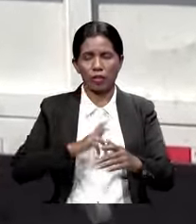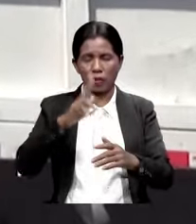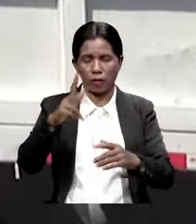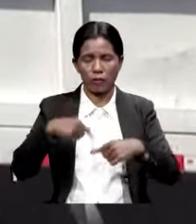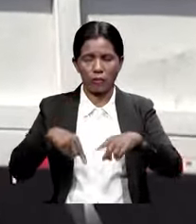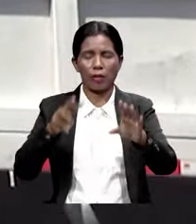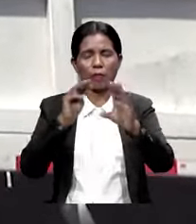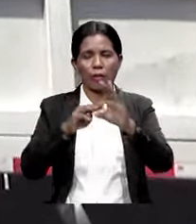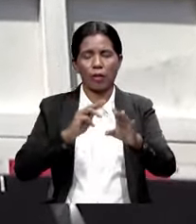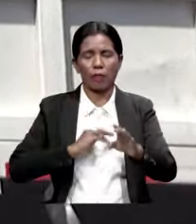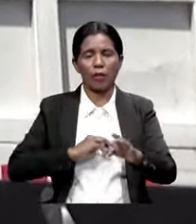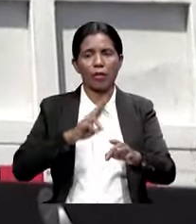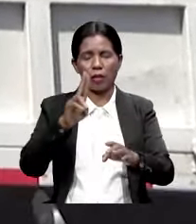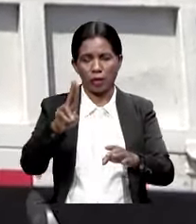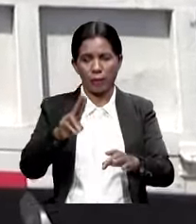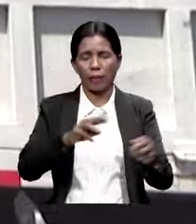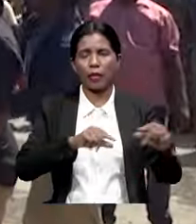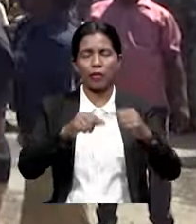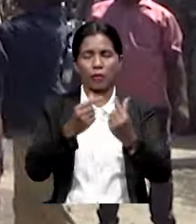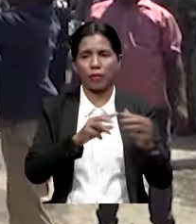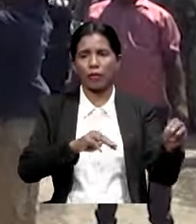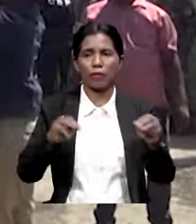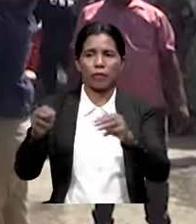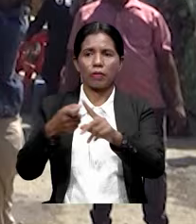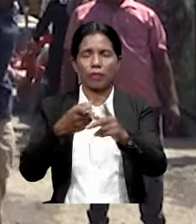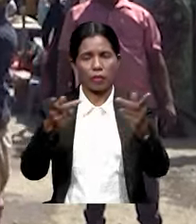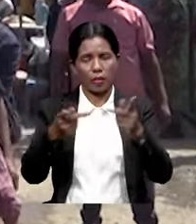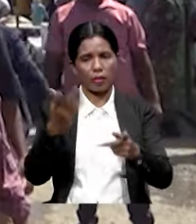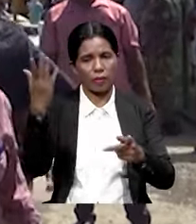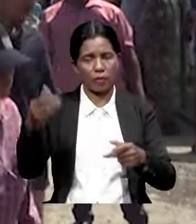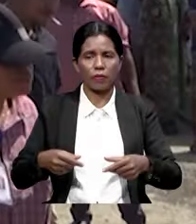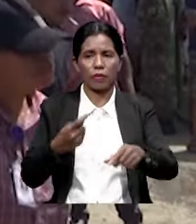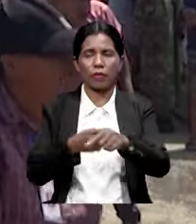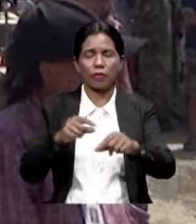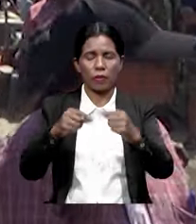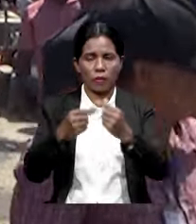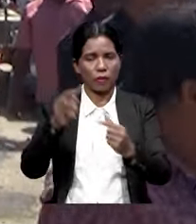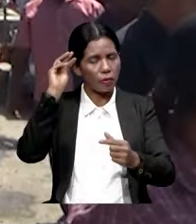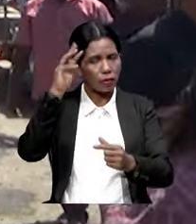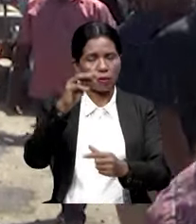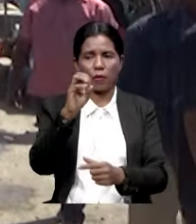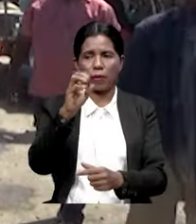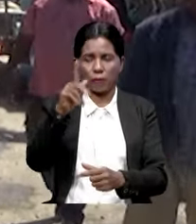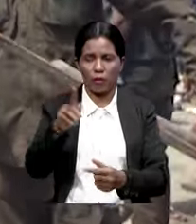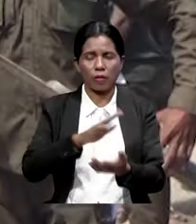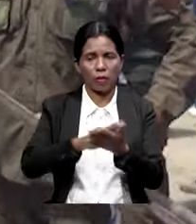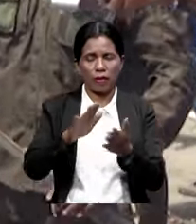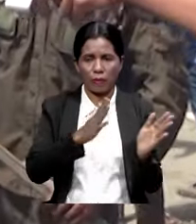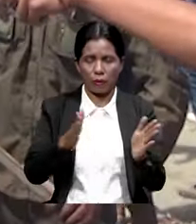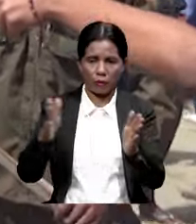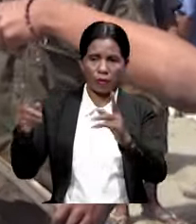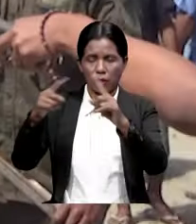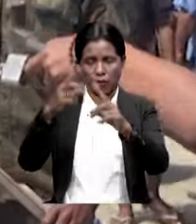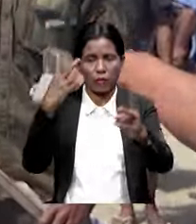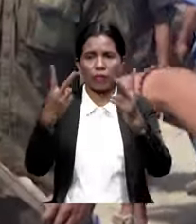mercado malewana. Equipa conjunta muda negociante sira husi fatel refere hodi fo tempo ba equipa ministero obras publicas atu halo preparasyon tama